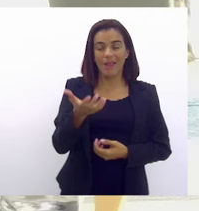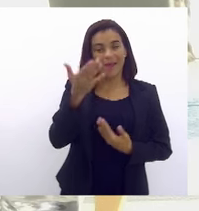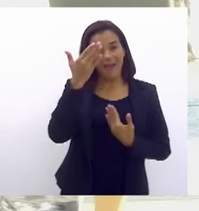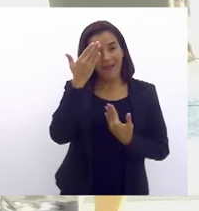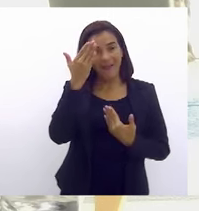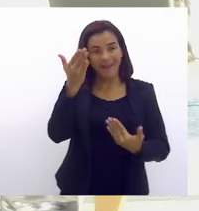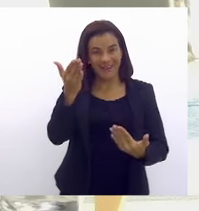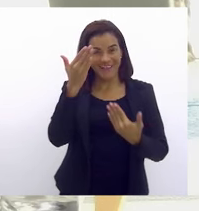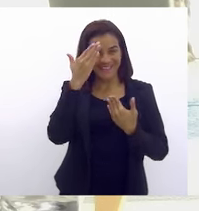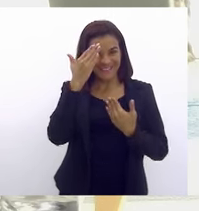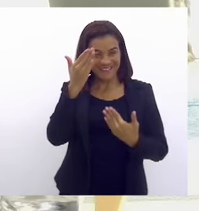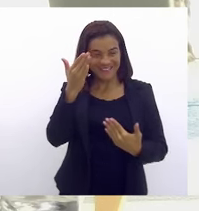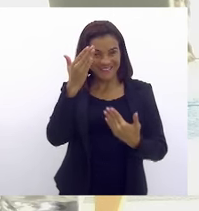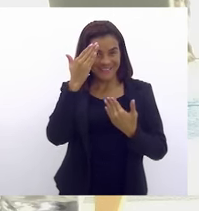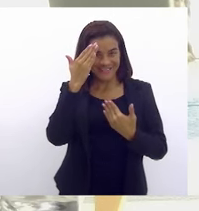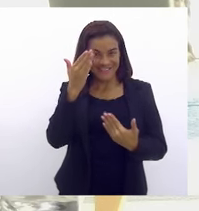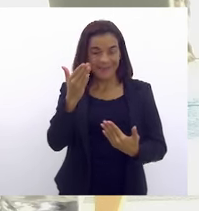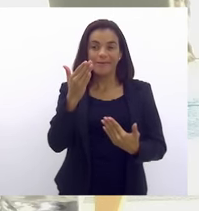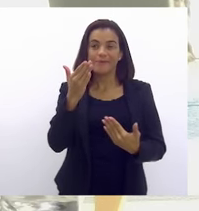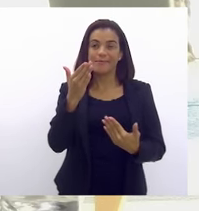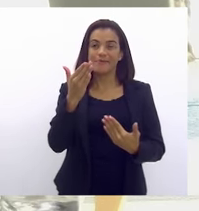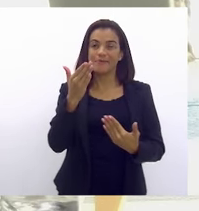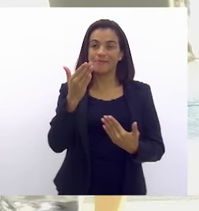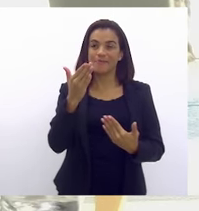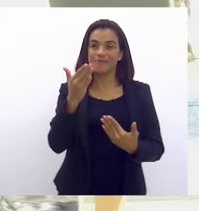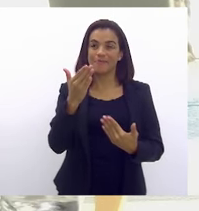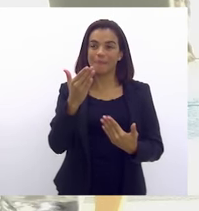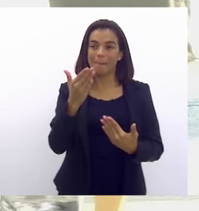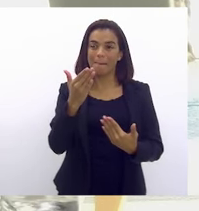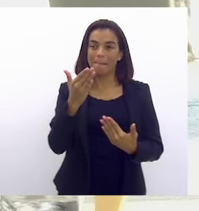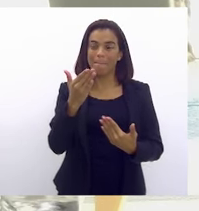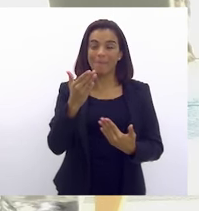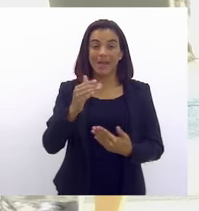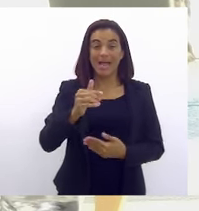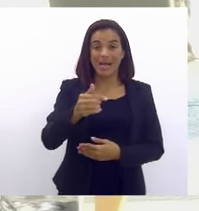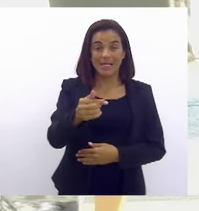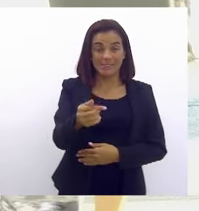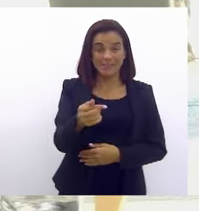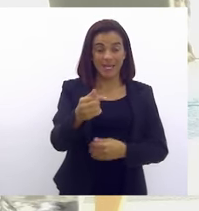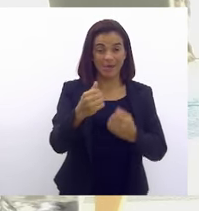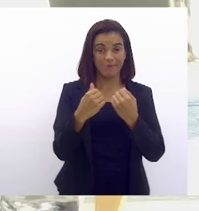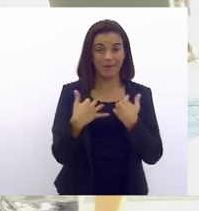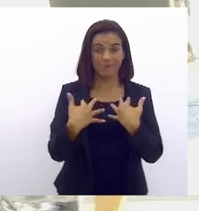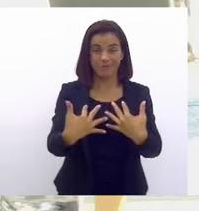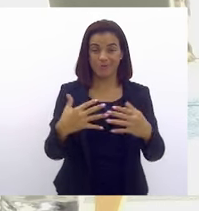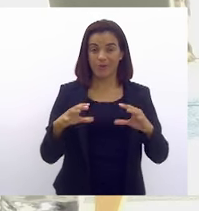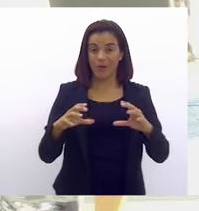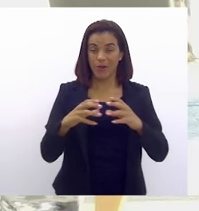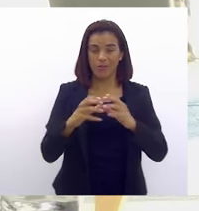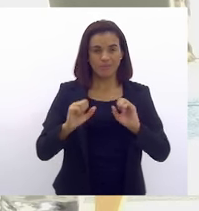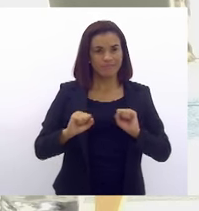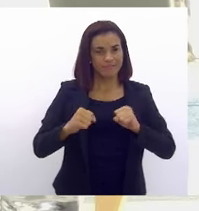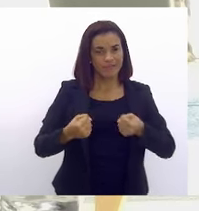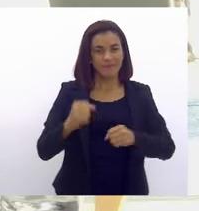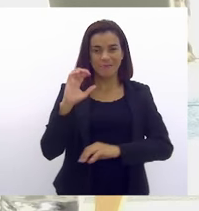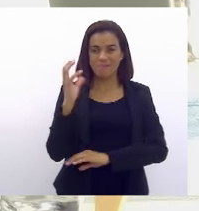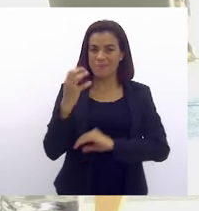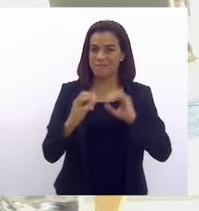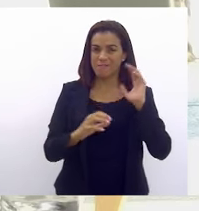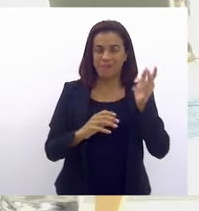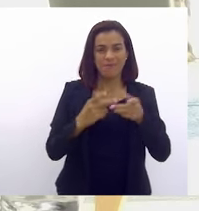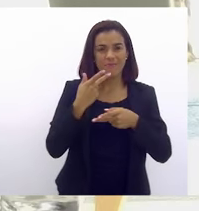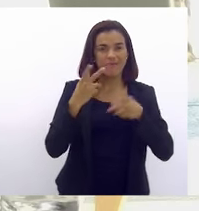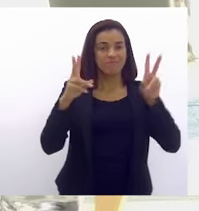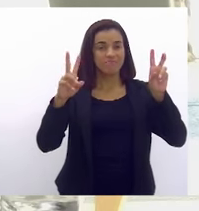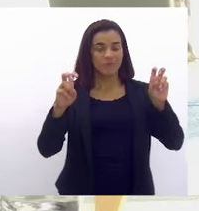agradecer aqui a essa sétima audiência pública da Comissão de Defesa do Meio Ambiente para tratar